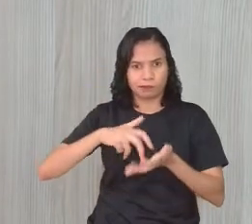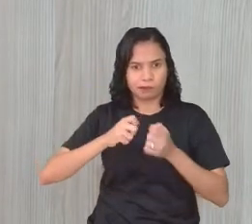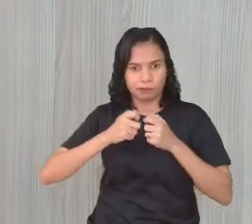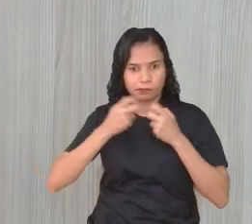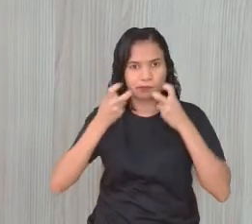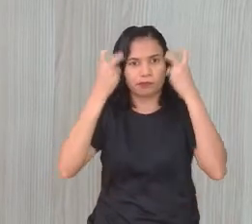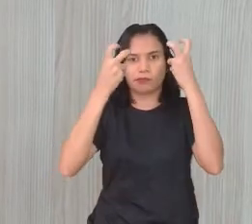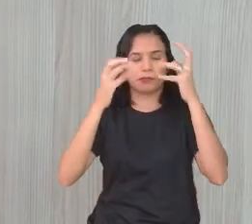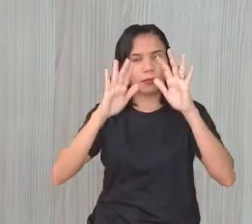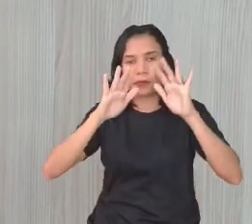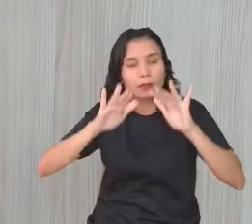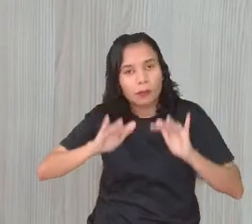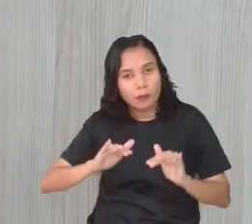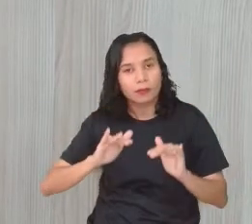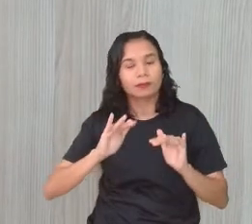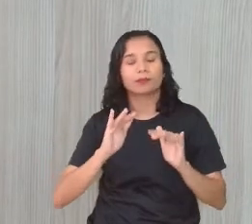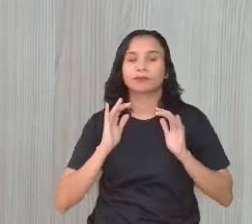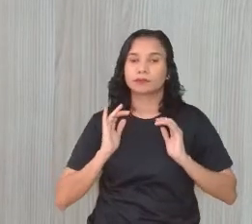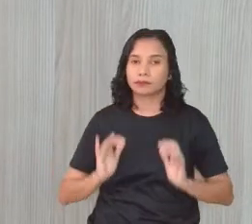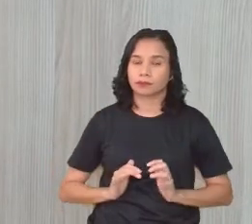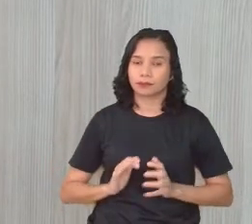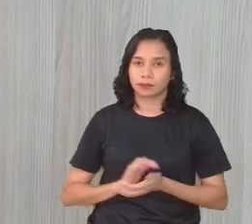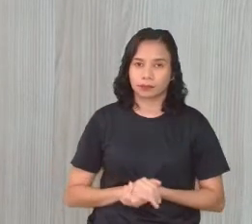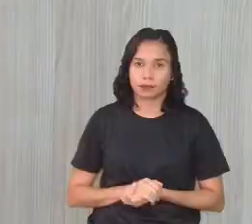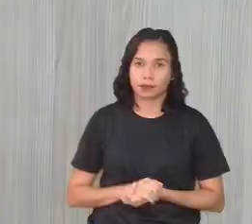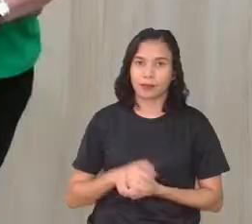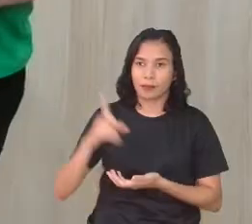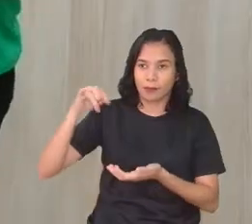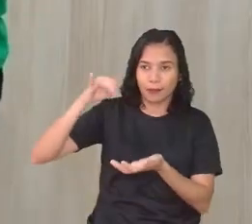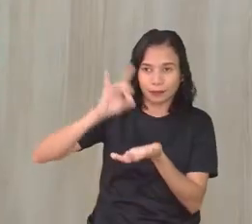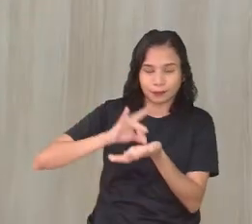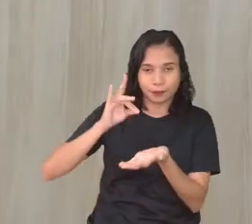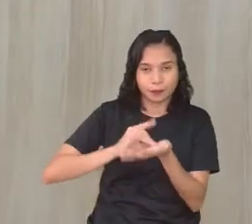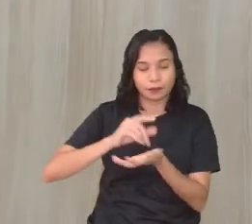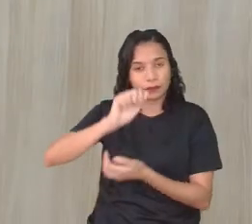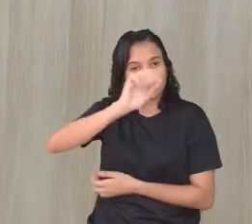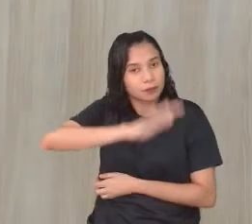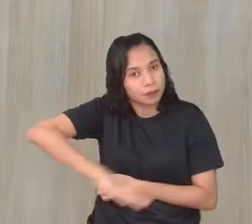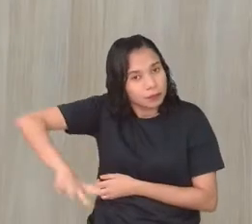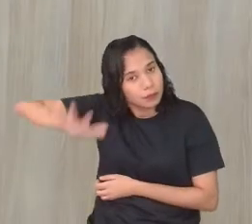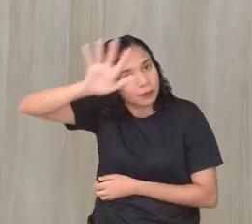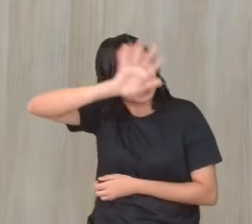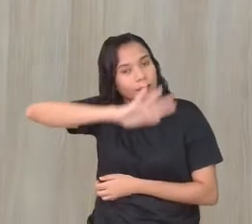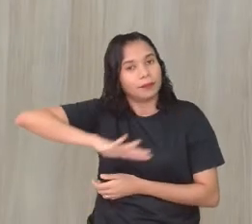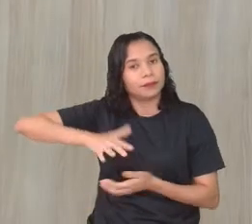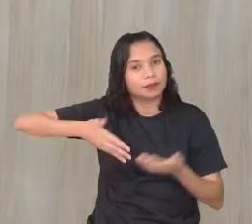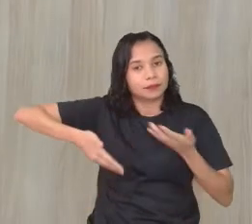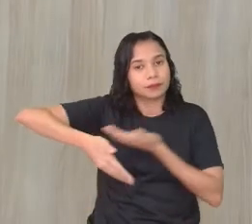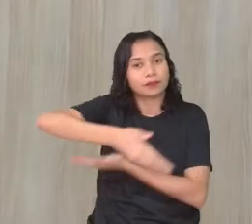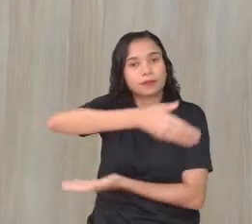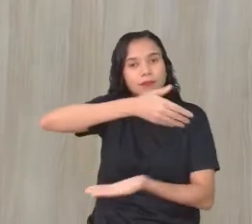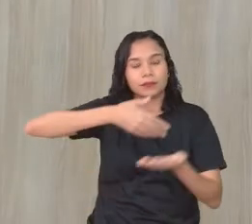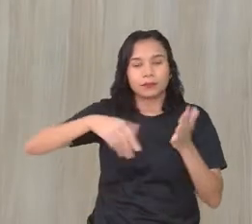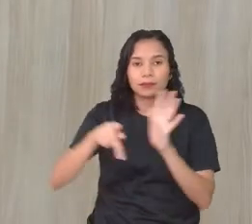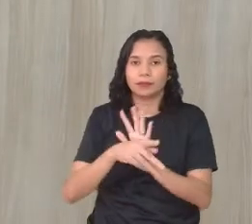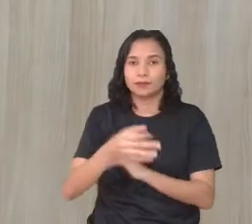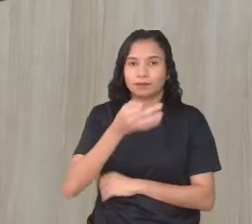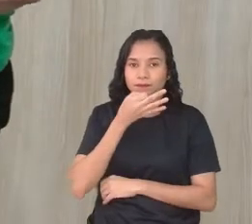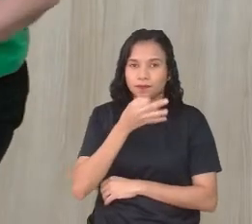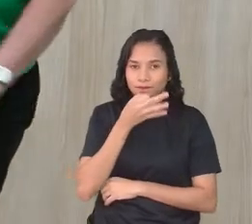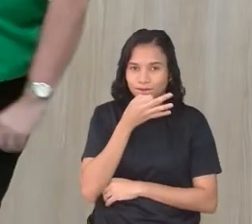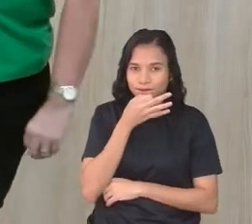muito o seu comportamento. Verdade. Então, tudo isso, não é? Envolve a argumentação.